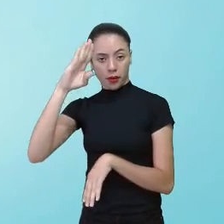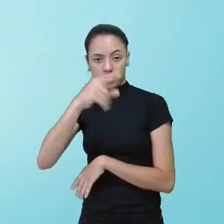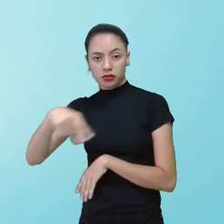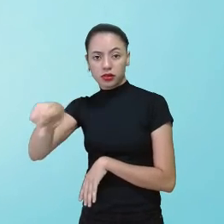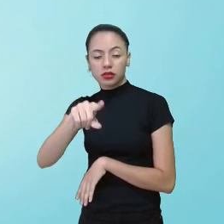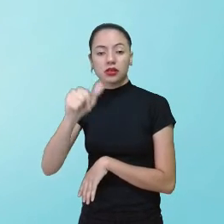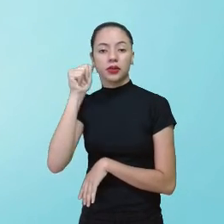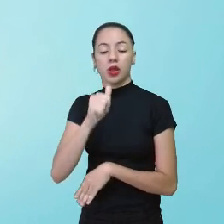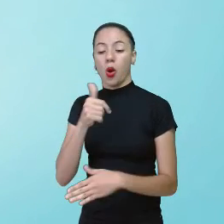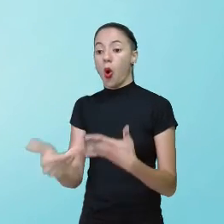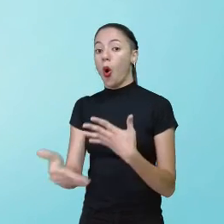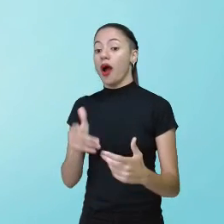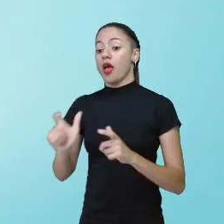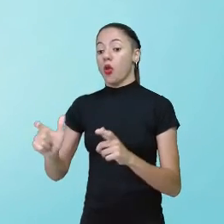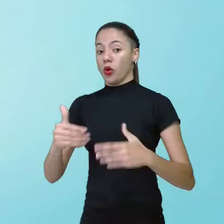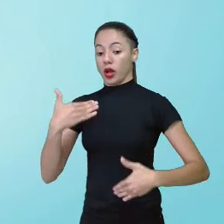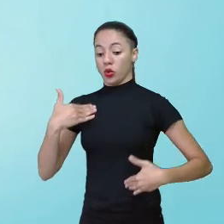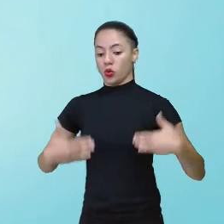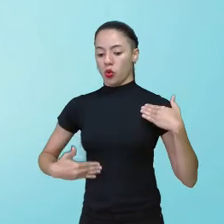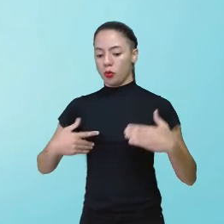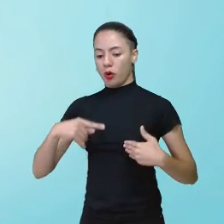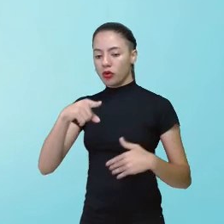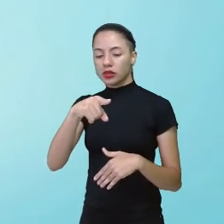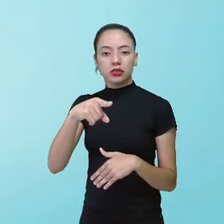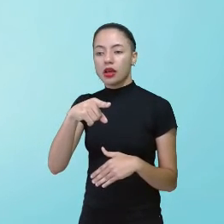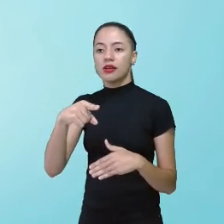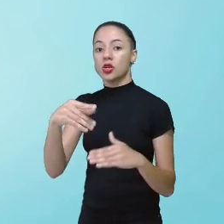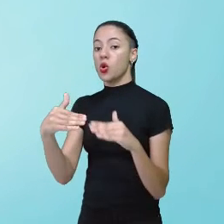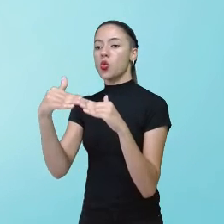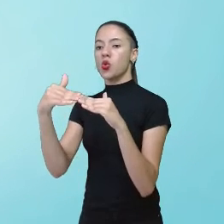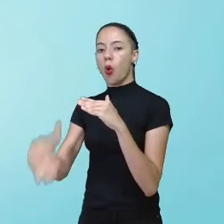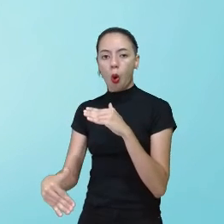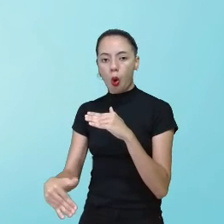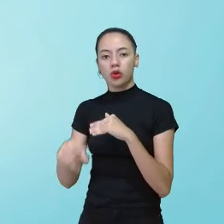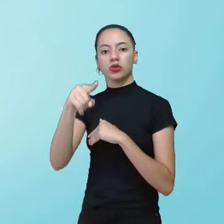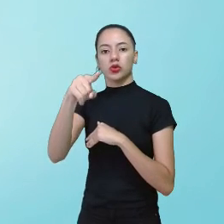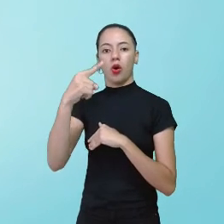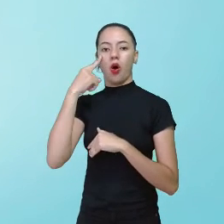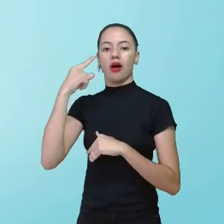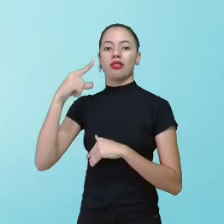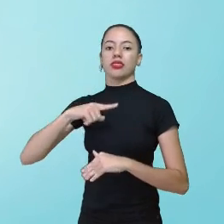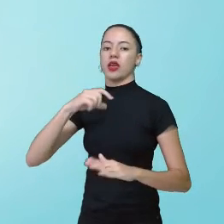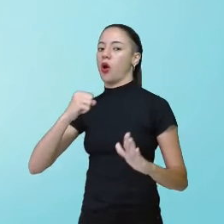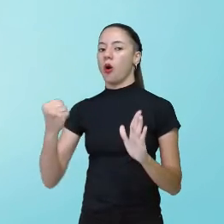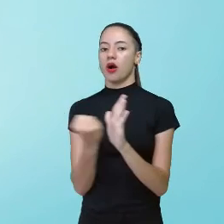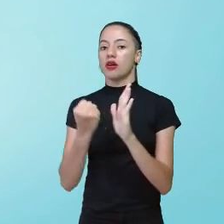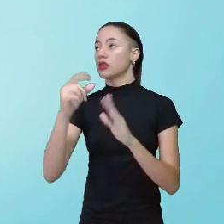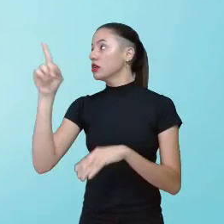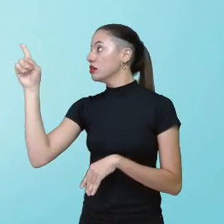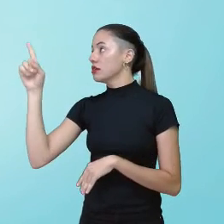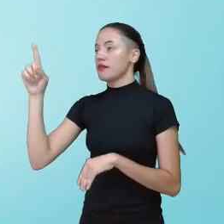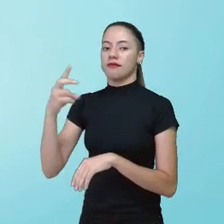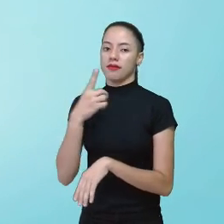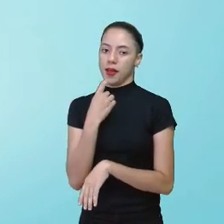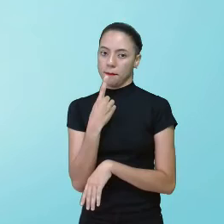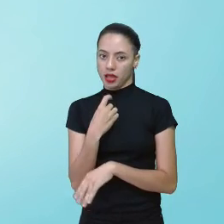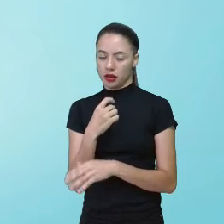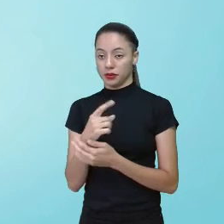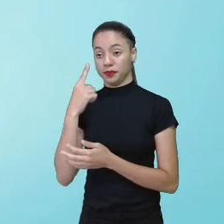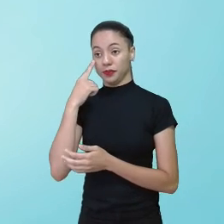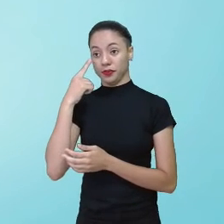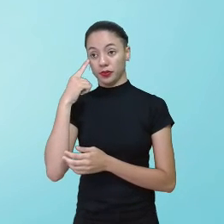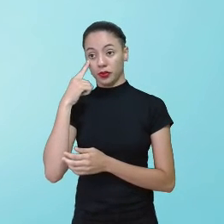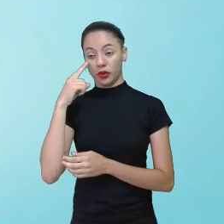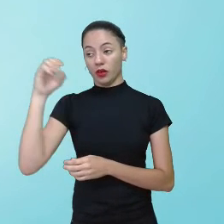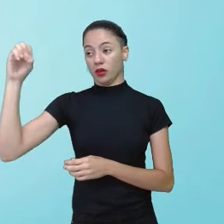se for em qualquer lugar e você não consentir, então não tem verde, já é vermelho de vez. E aí tem um amarelo aqui, né? Esses sinais, minha